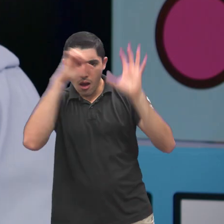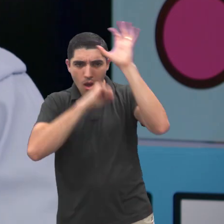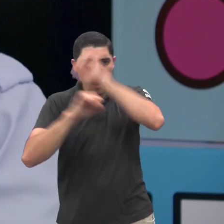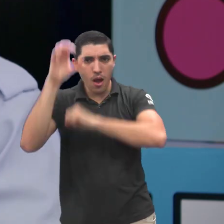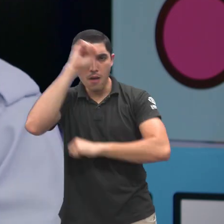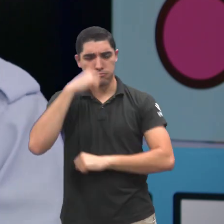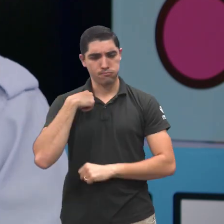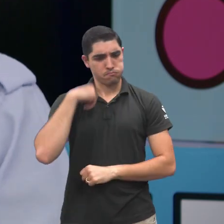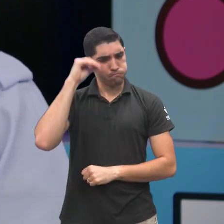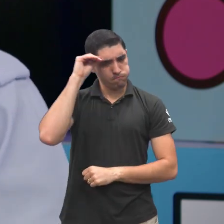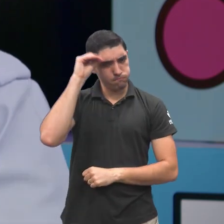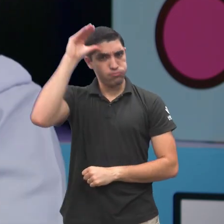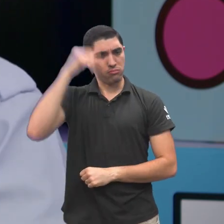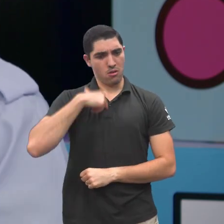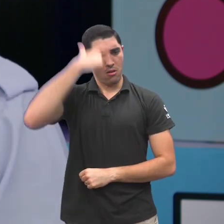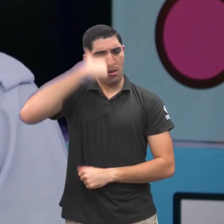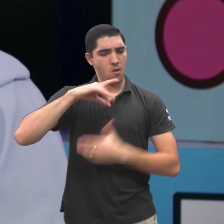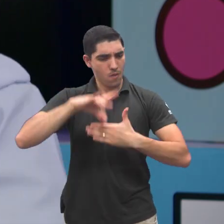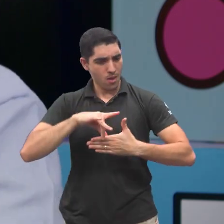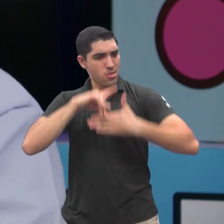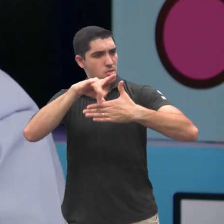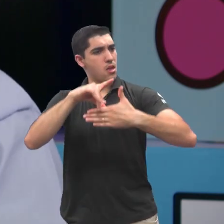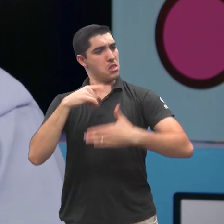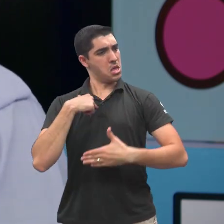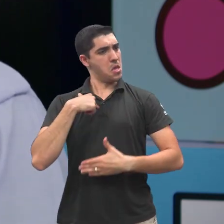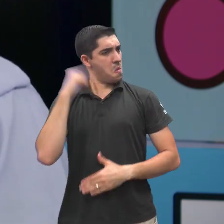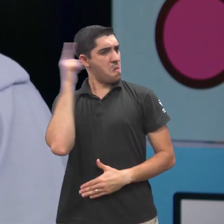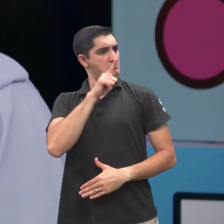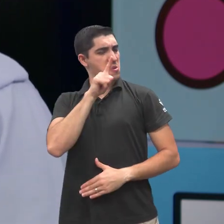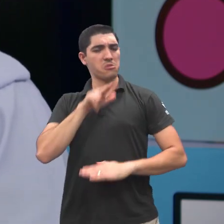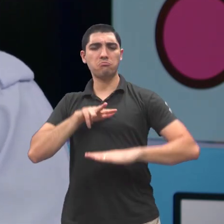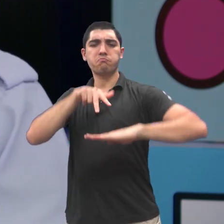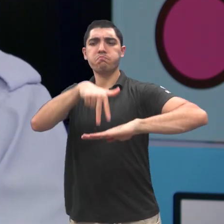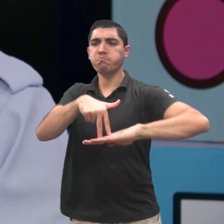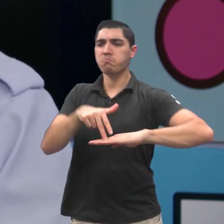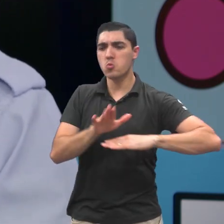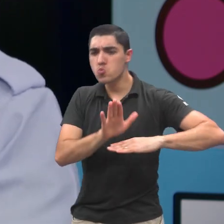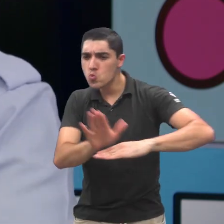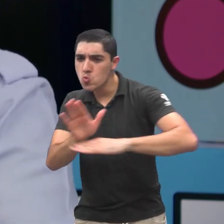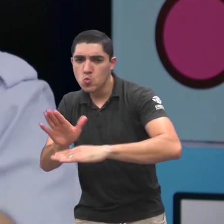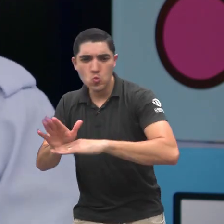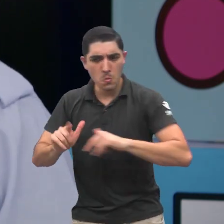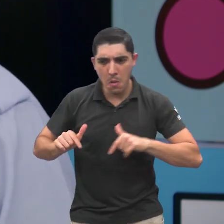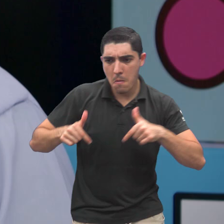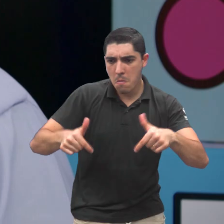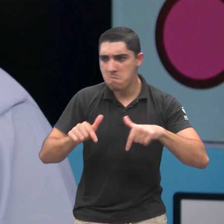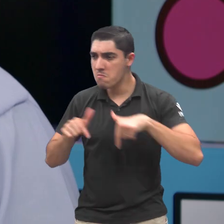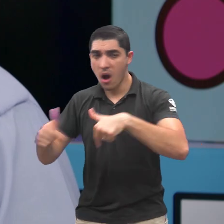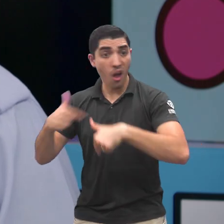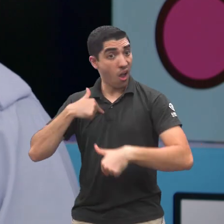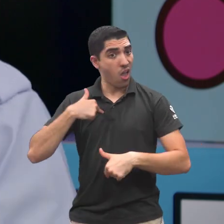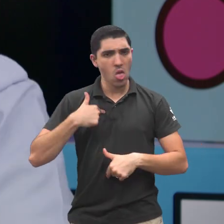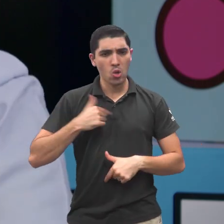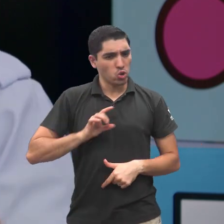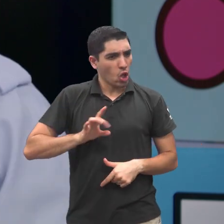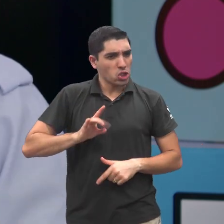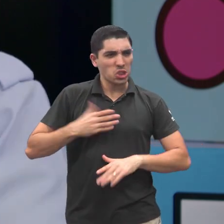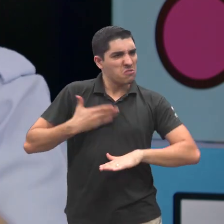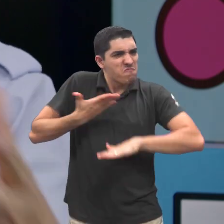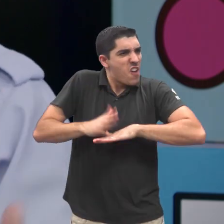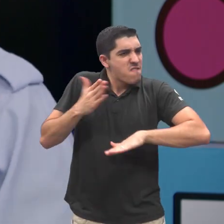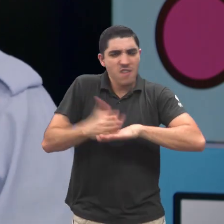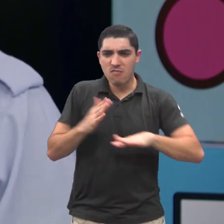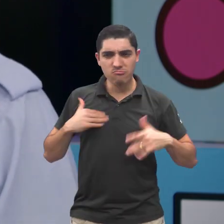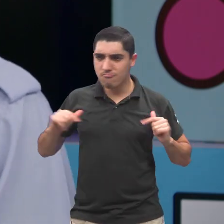essa capacidade de liderança, de iniciativa, né, de me virar nos 30, né, de se virar nos